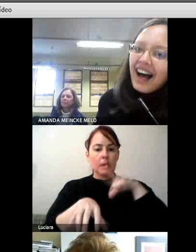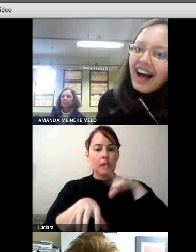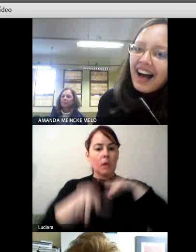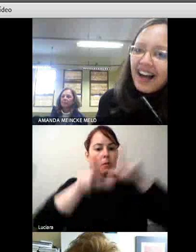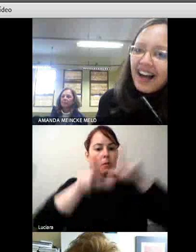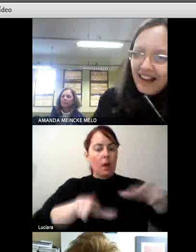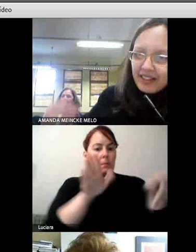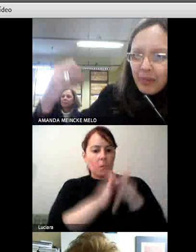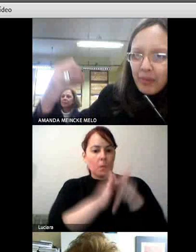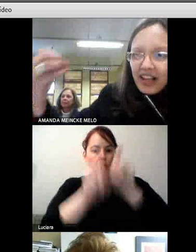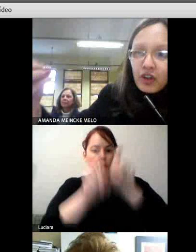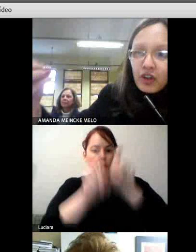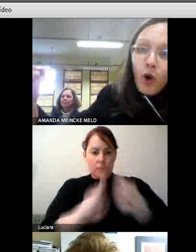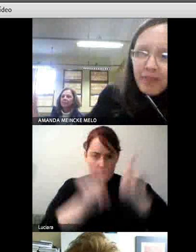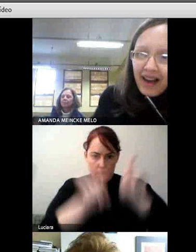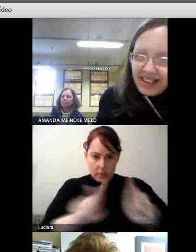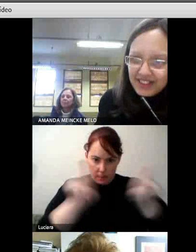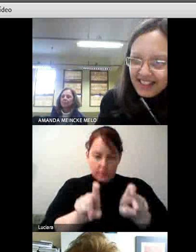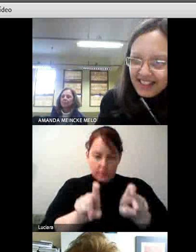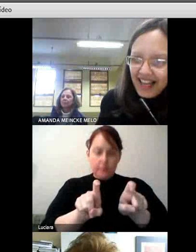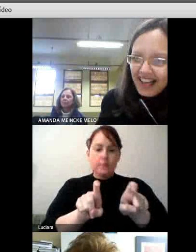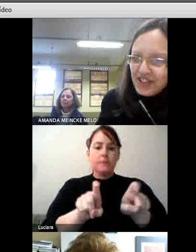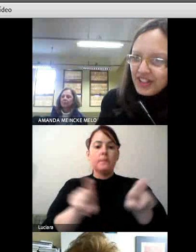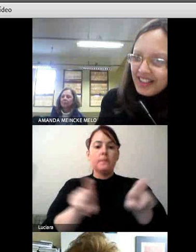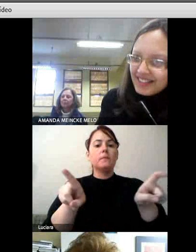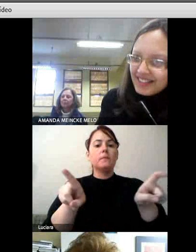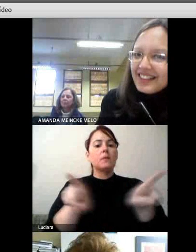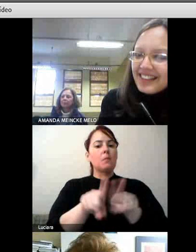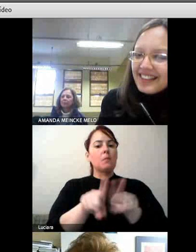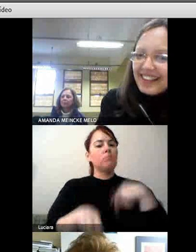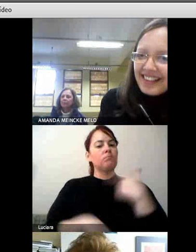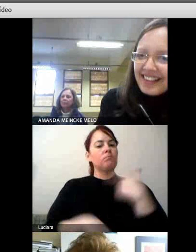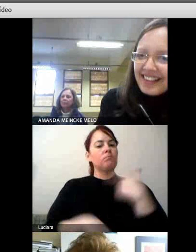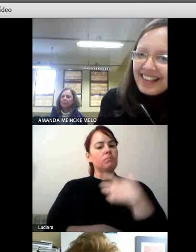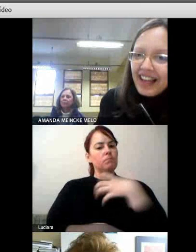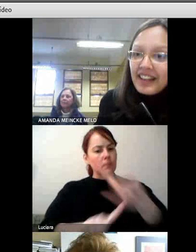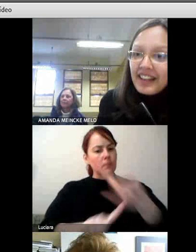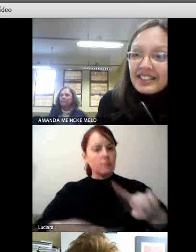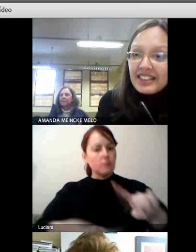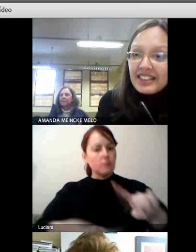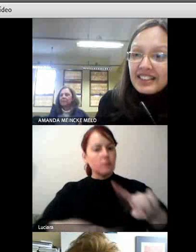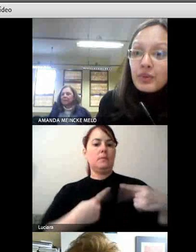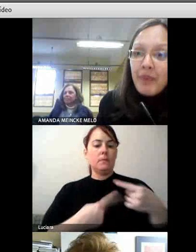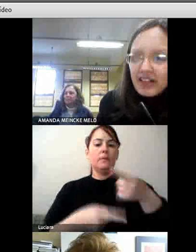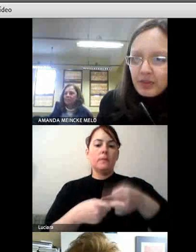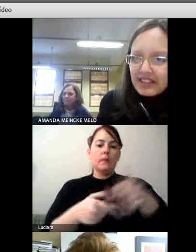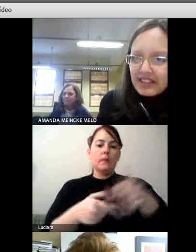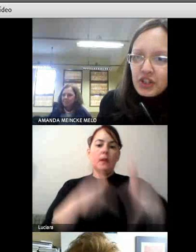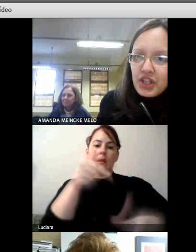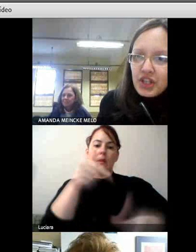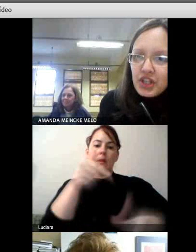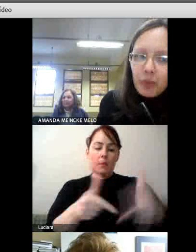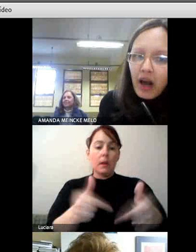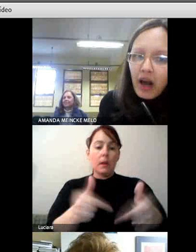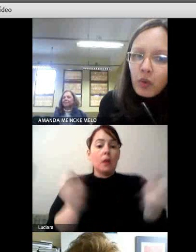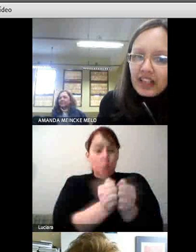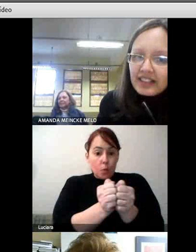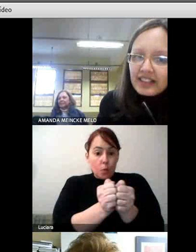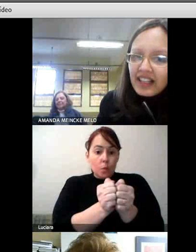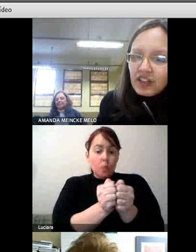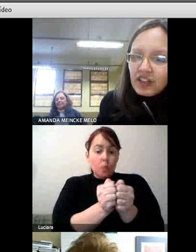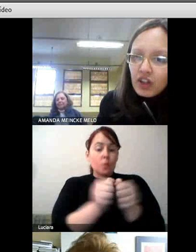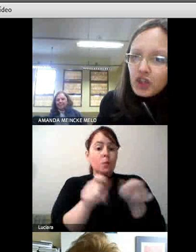Como a gente pode a trabalhar com e para a sociedade. né? E existe um espaço bastante rico para o uso